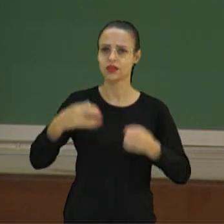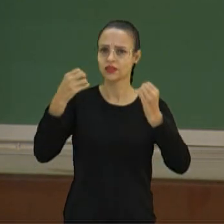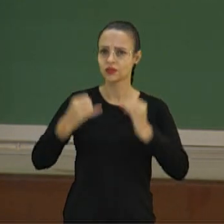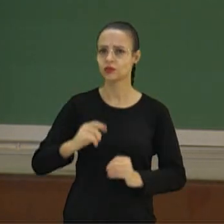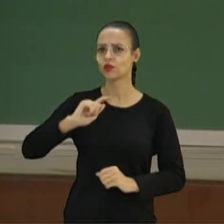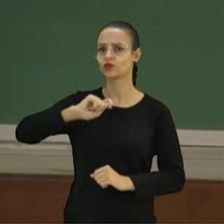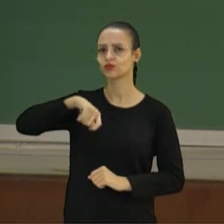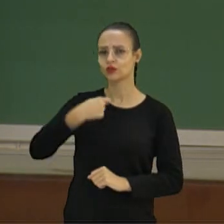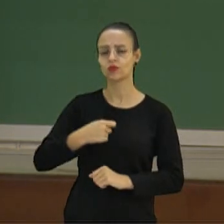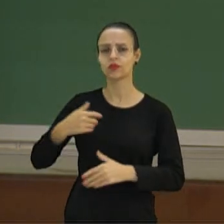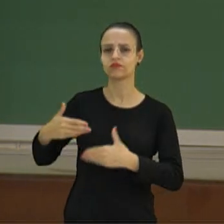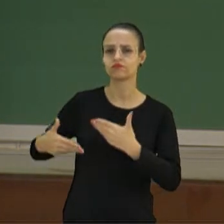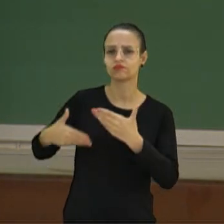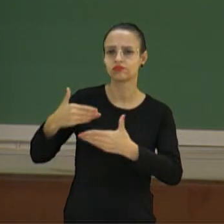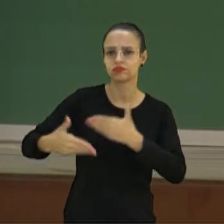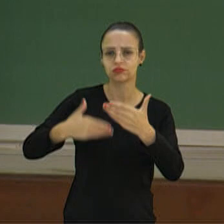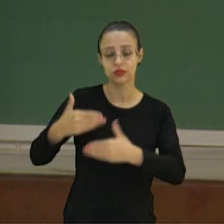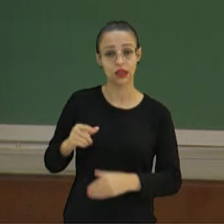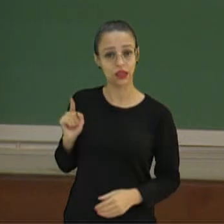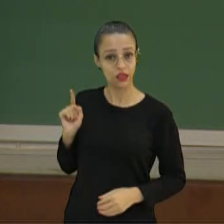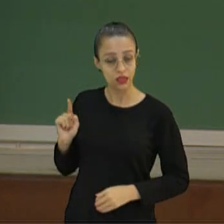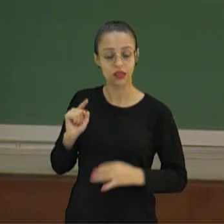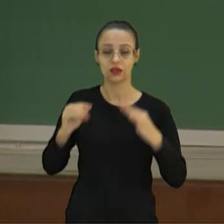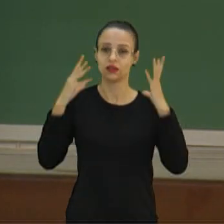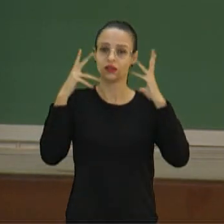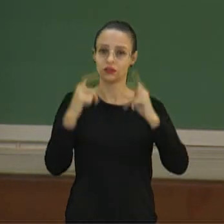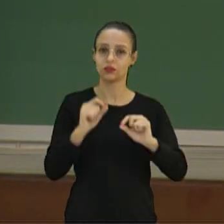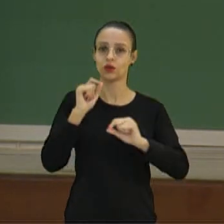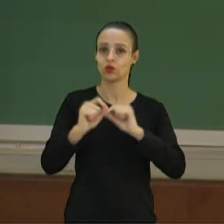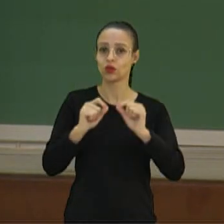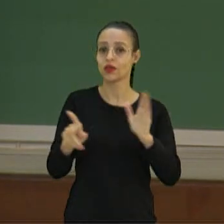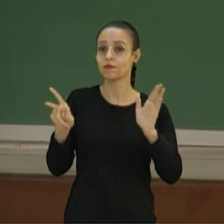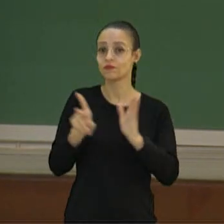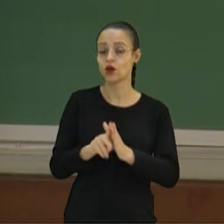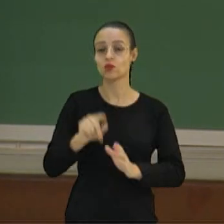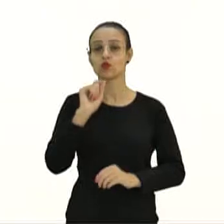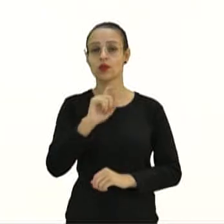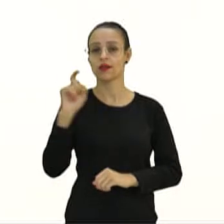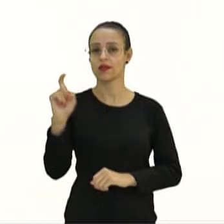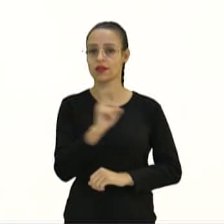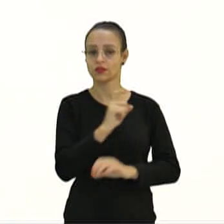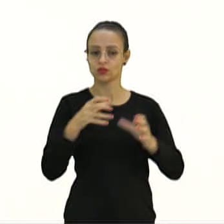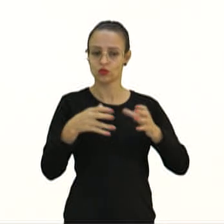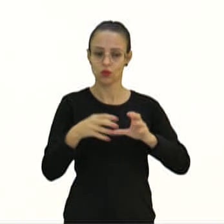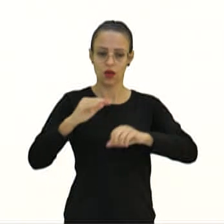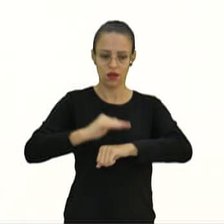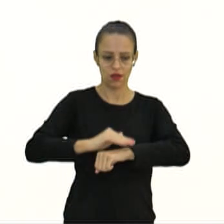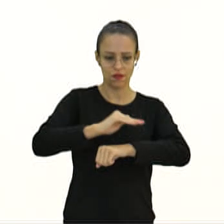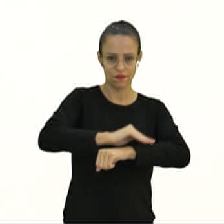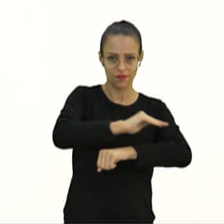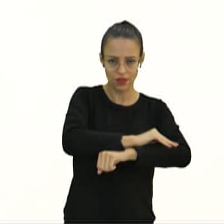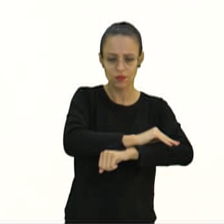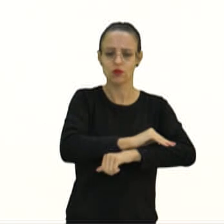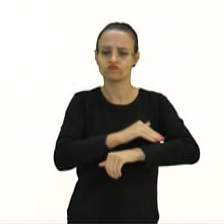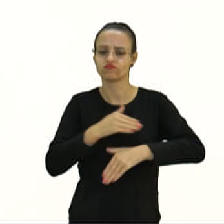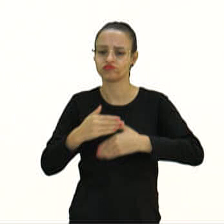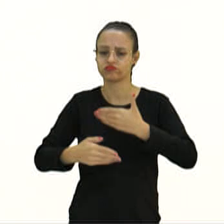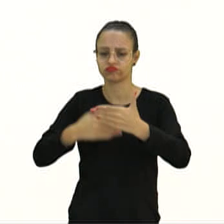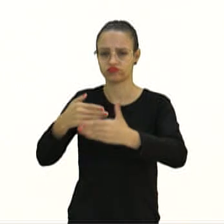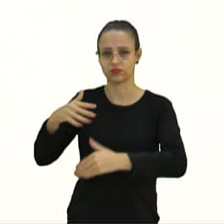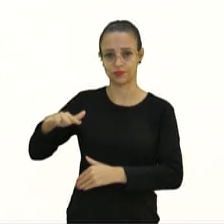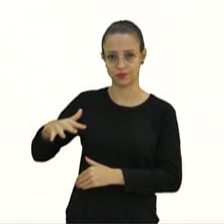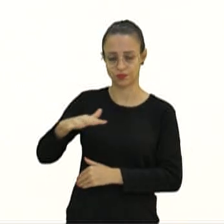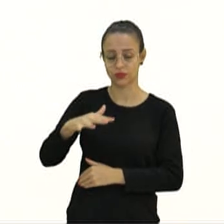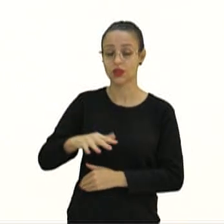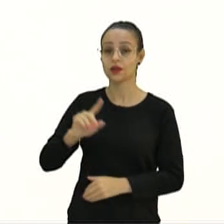Esses animais provavelmente evoluíram de um grupo de anfíbios, que foi o grupo que a gente estudou nas aulas passadas. Os primeiros animais